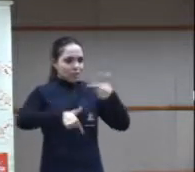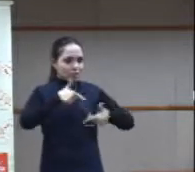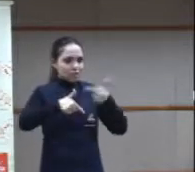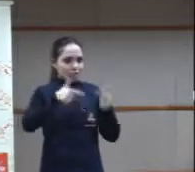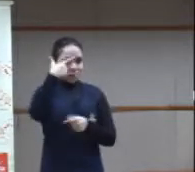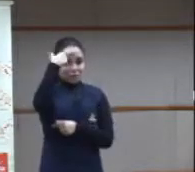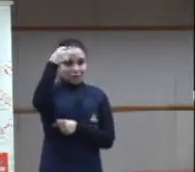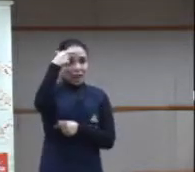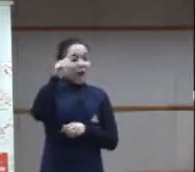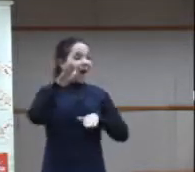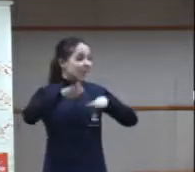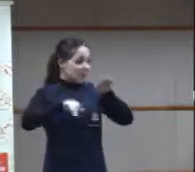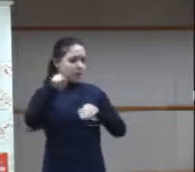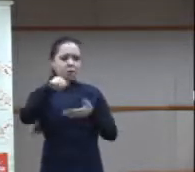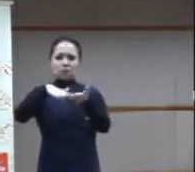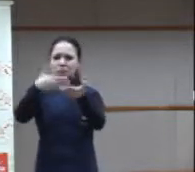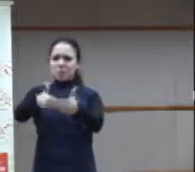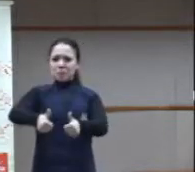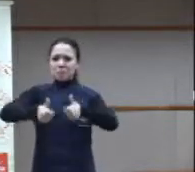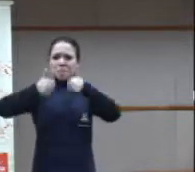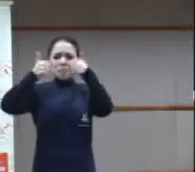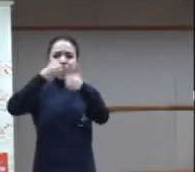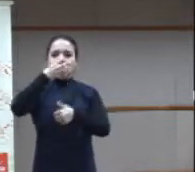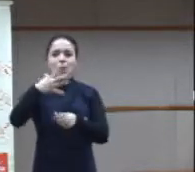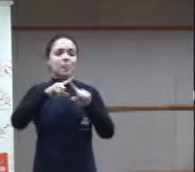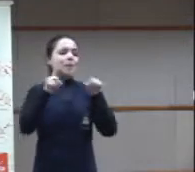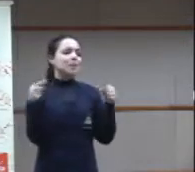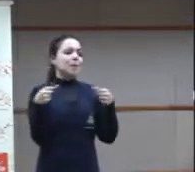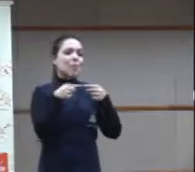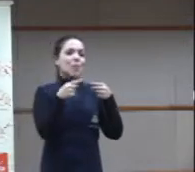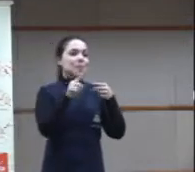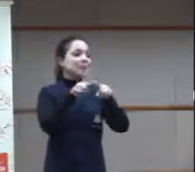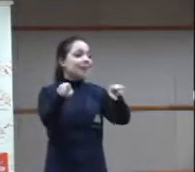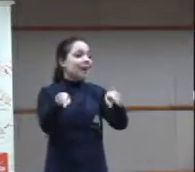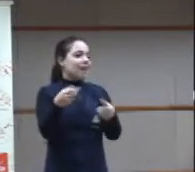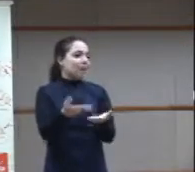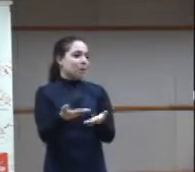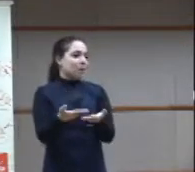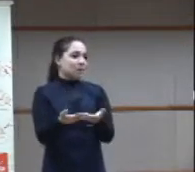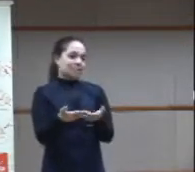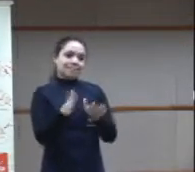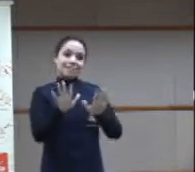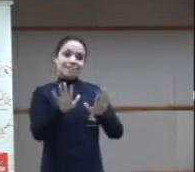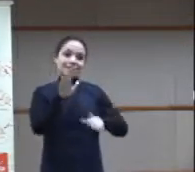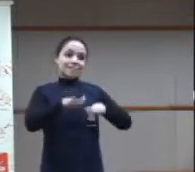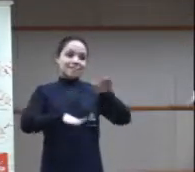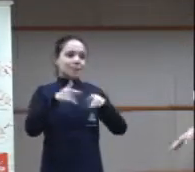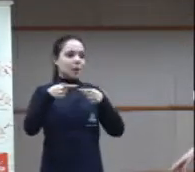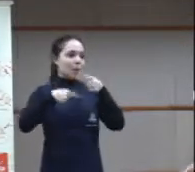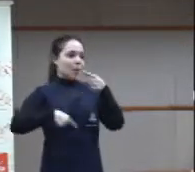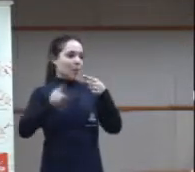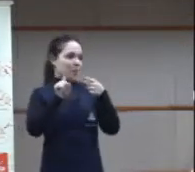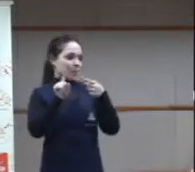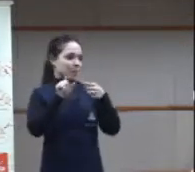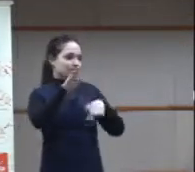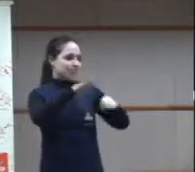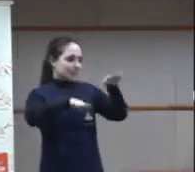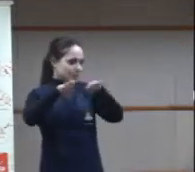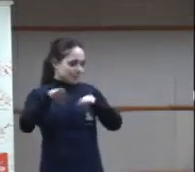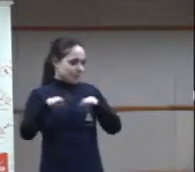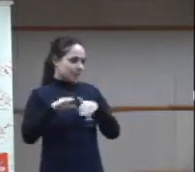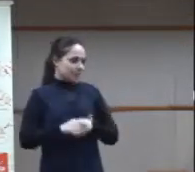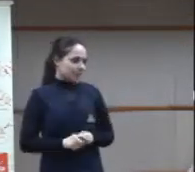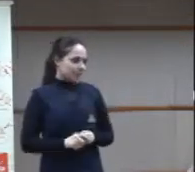Às vezes ele é um excelente intérprete, mas não tem perfil para trabalhar na educação, para ter esse envolvimento e